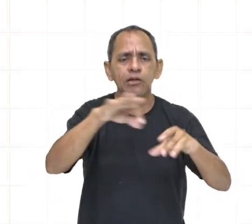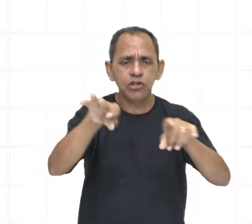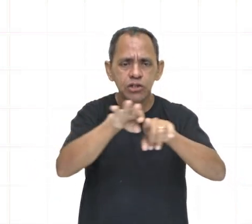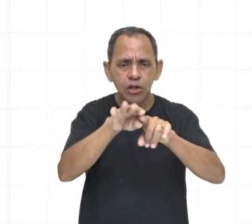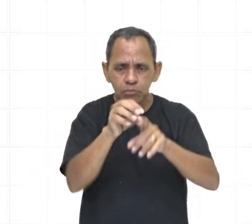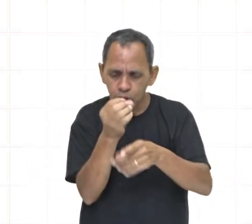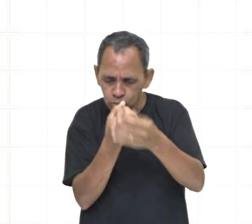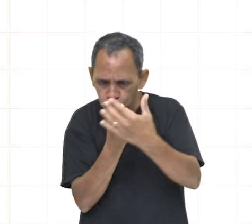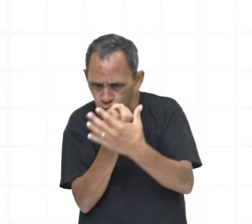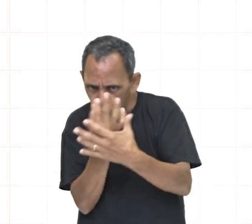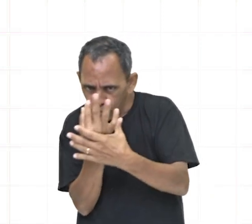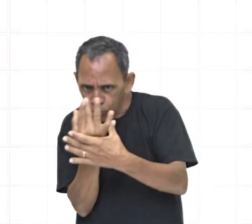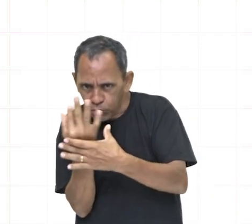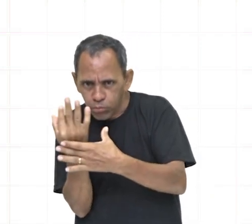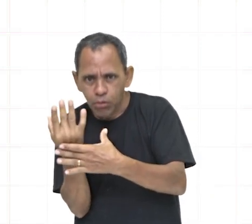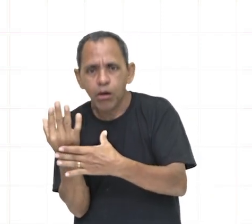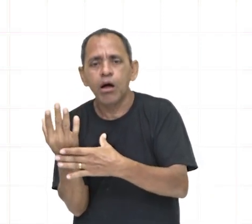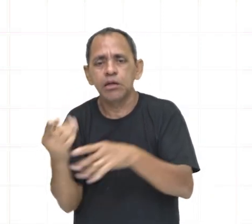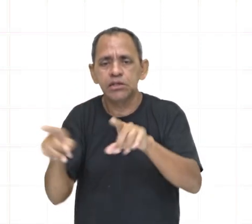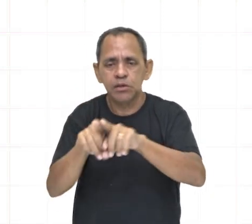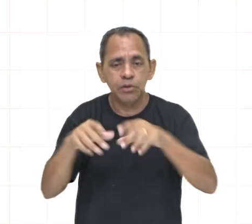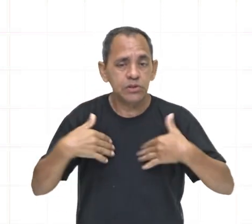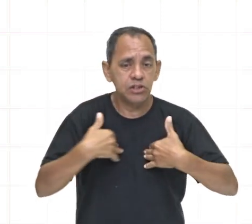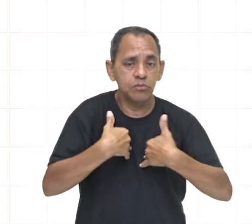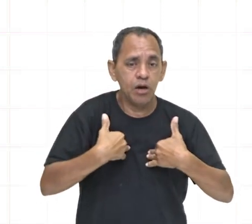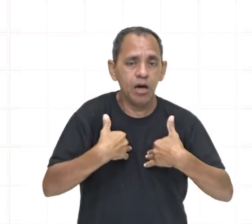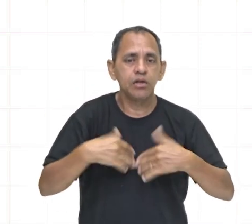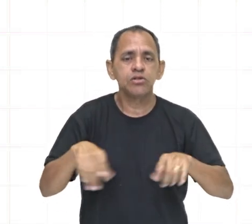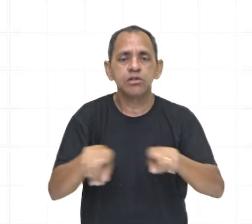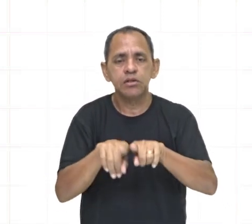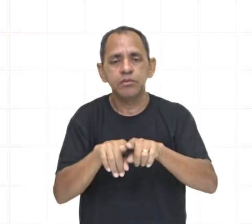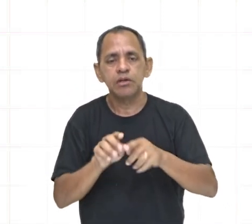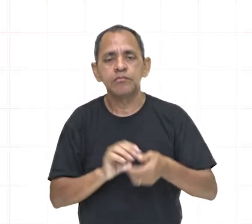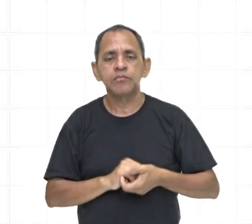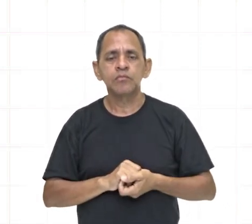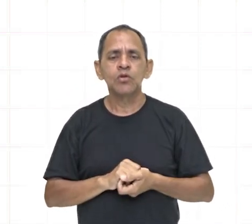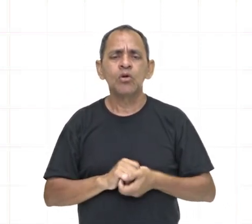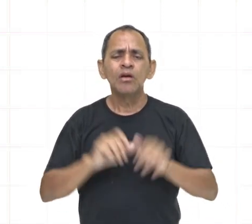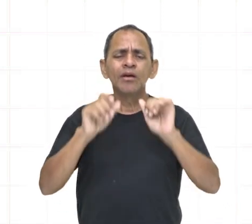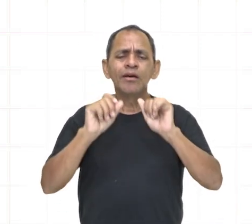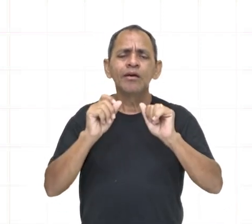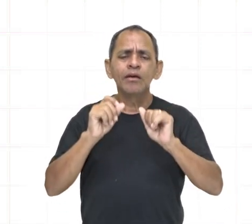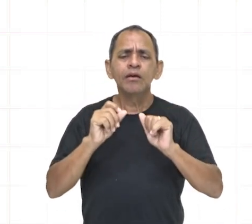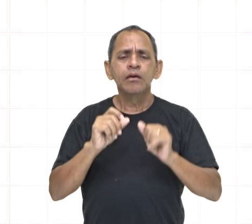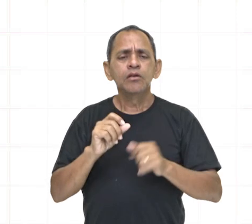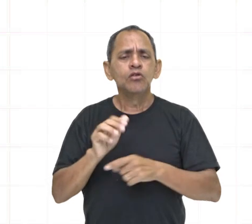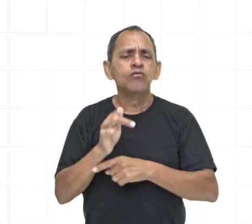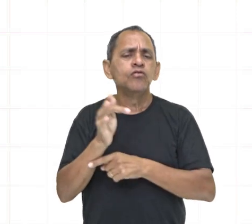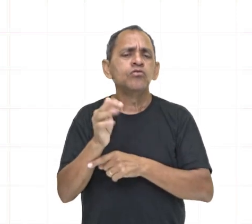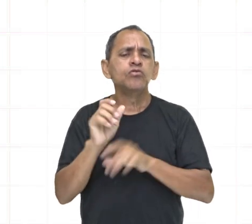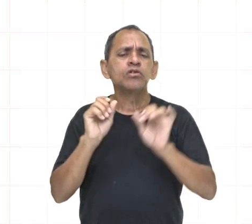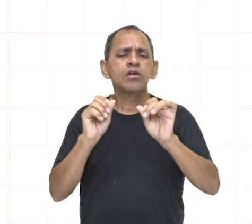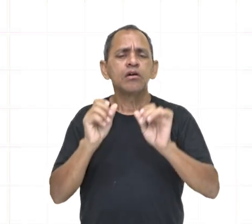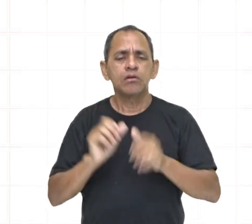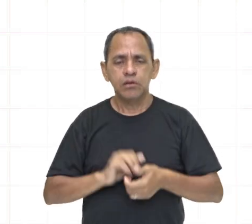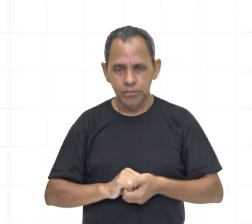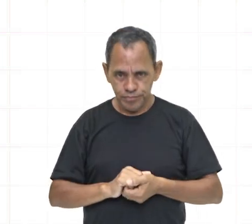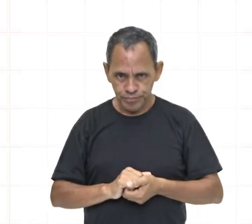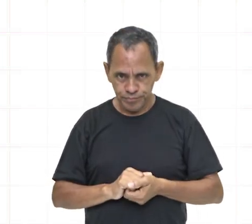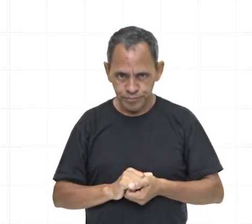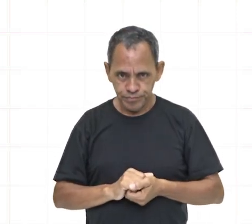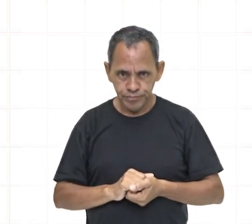características desejadas. Agora, o que se busca, né, com essas mudanças, modificar aí